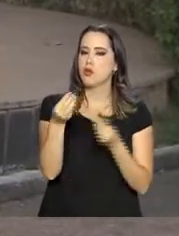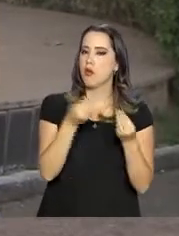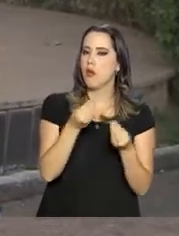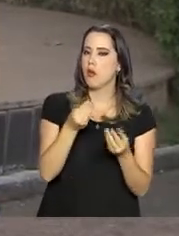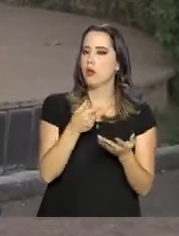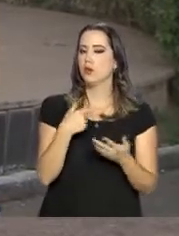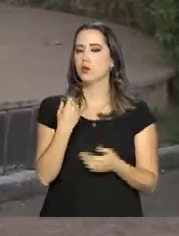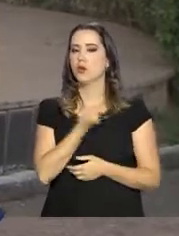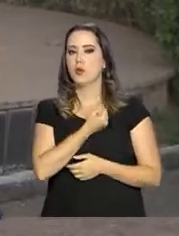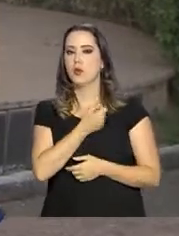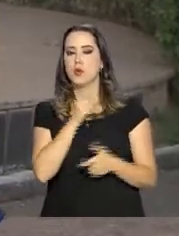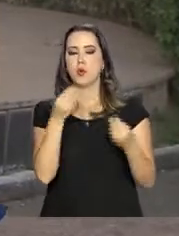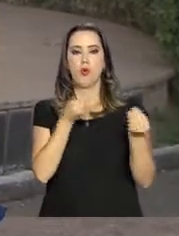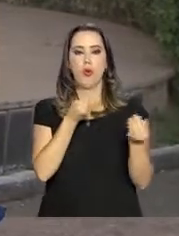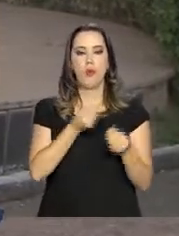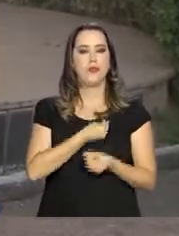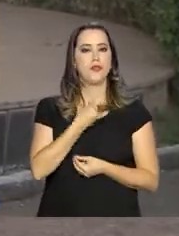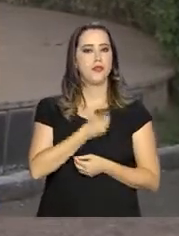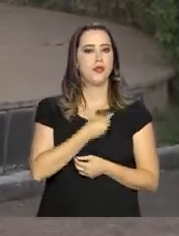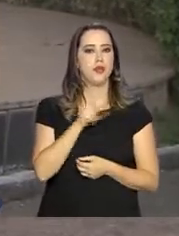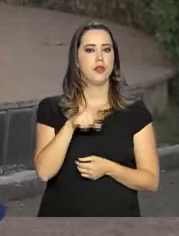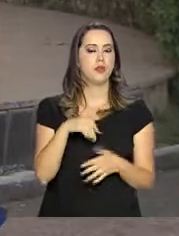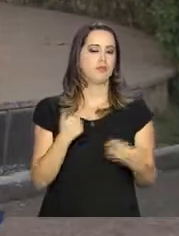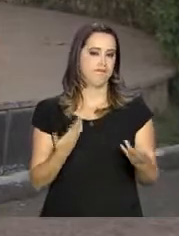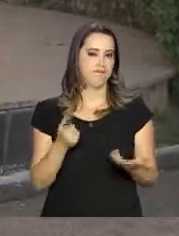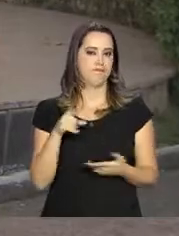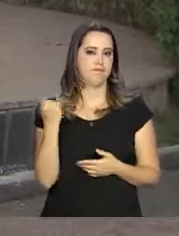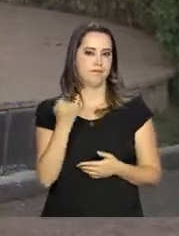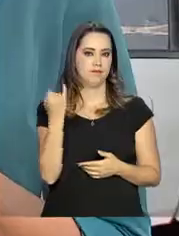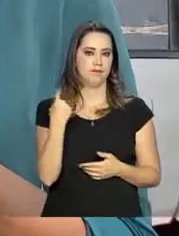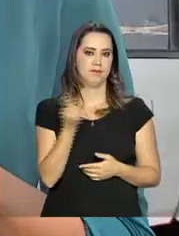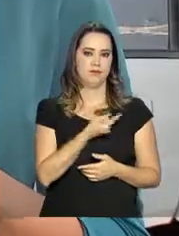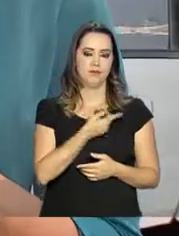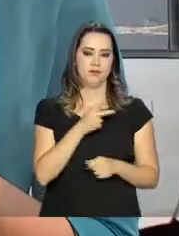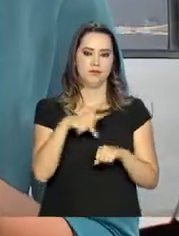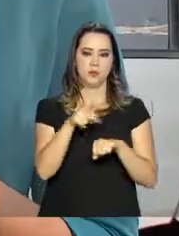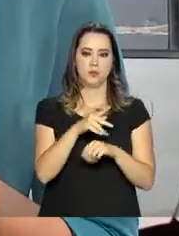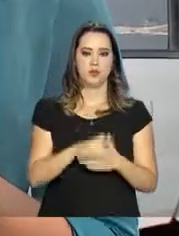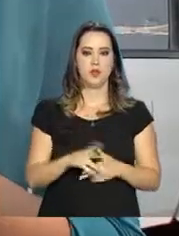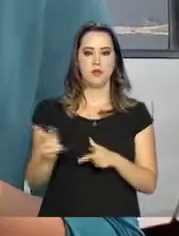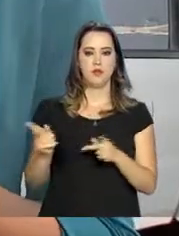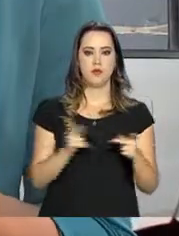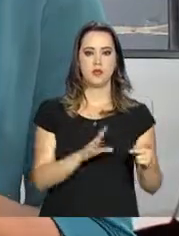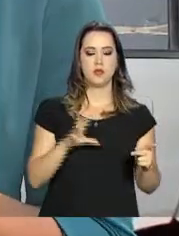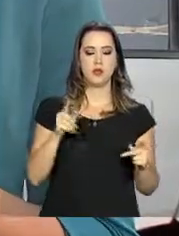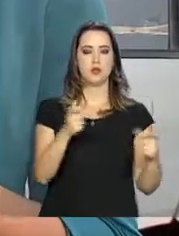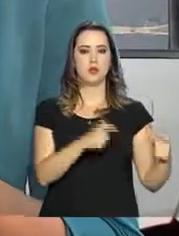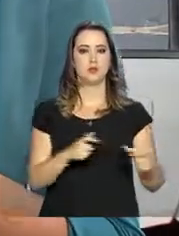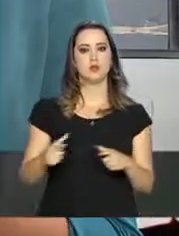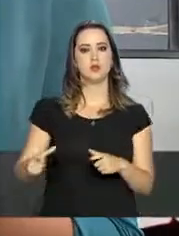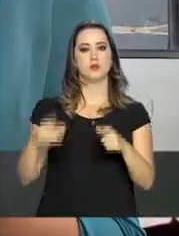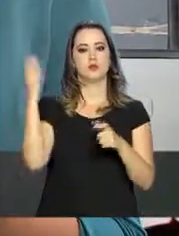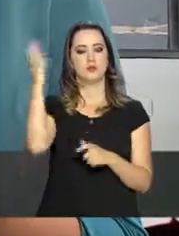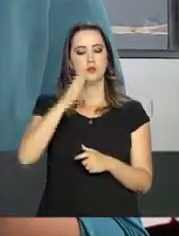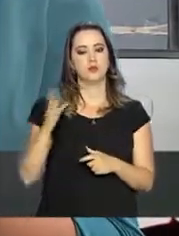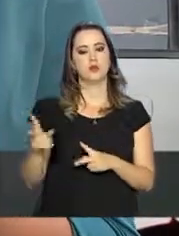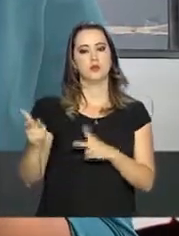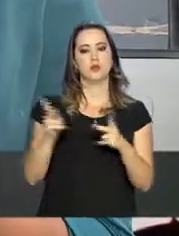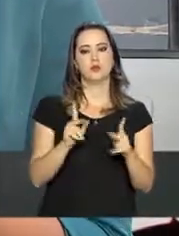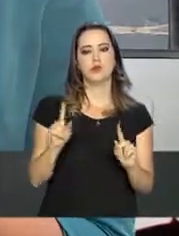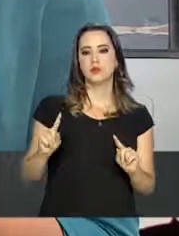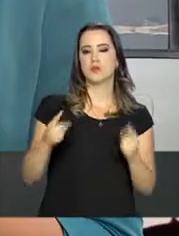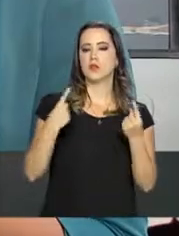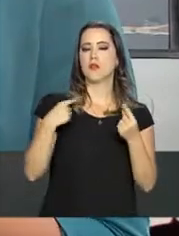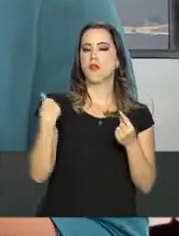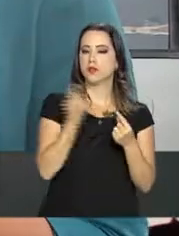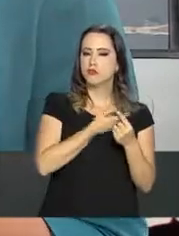vivemos o que fazemos na então isso é fundamental que os país visitar todos os cantos do brasil vencendo os desafios que